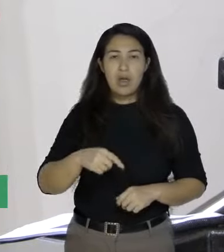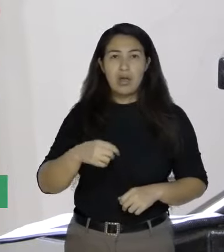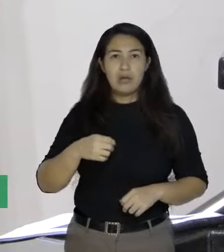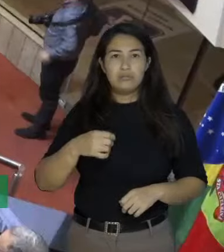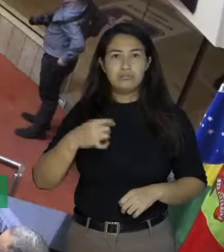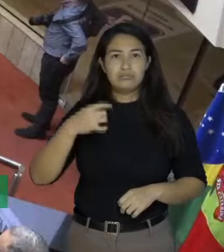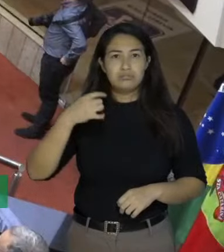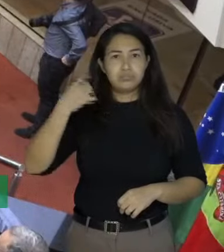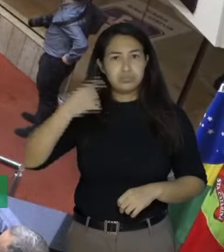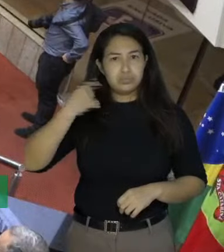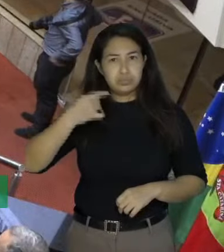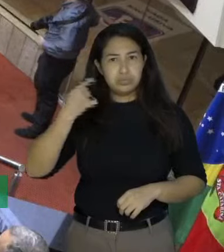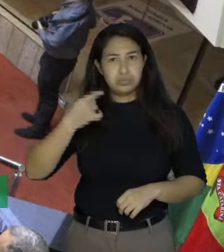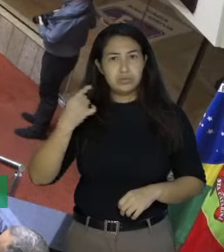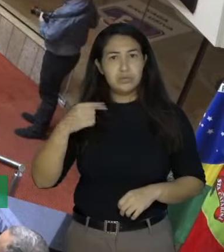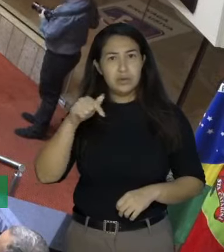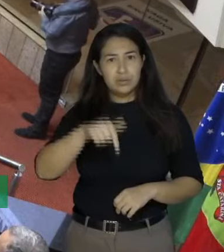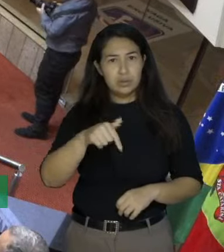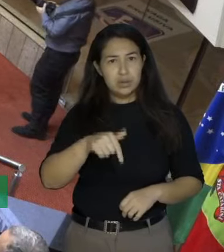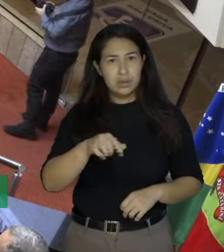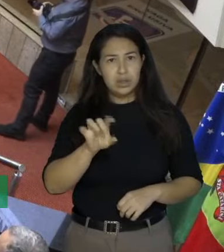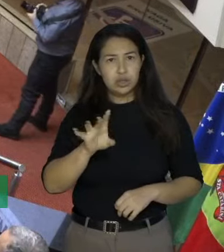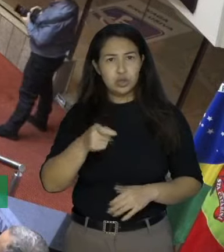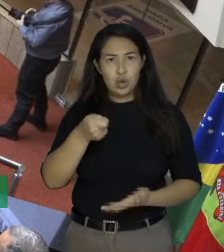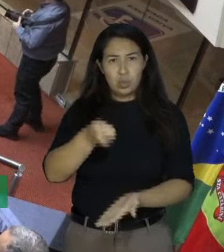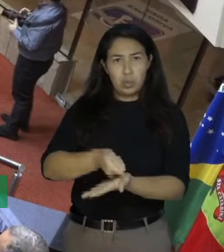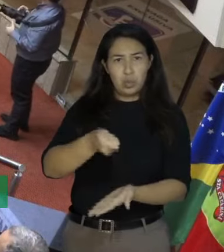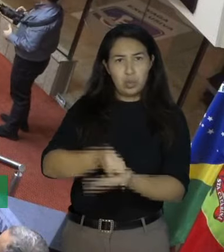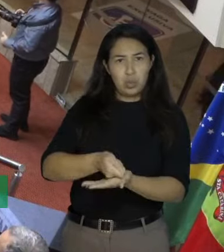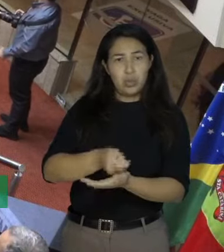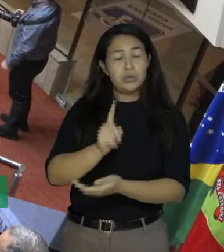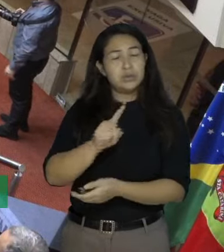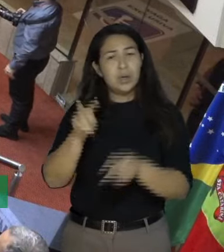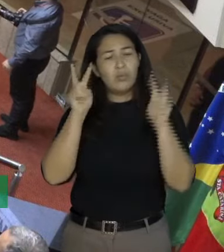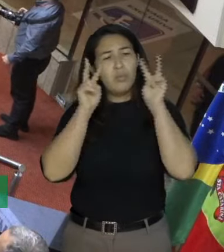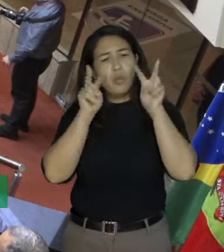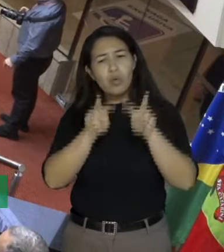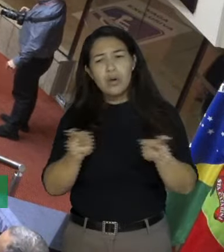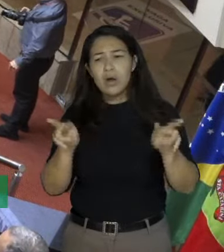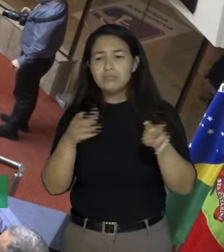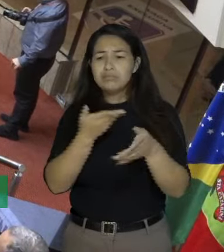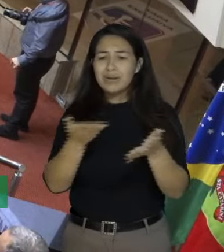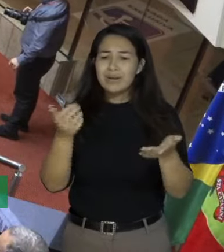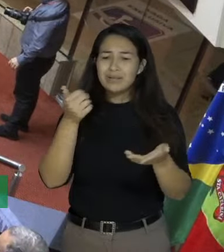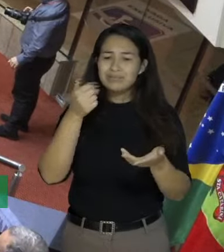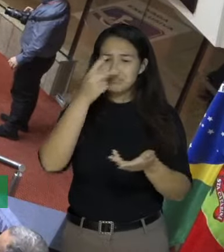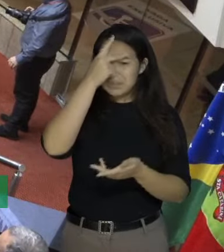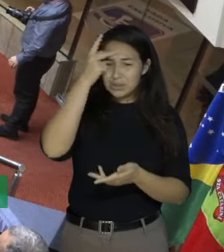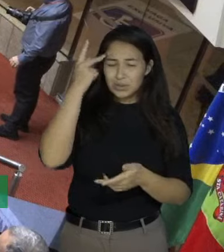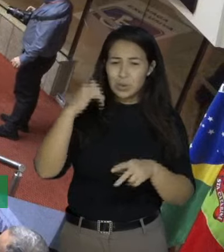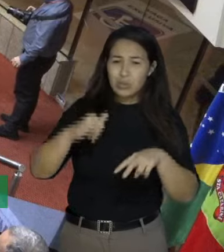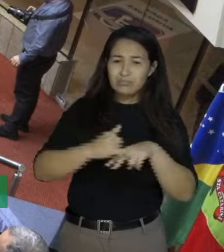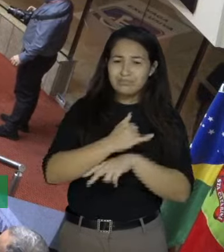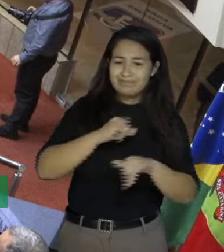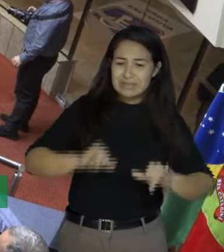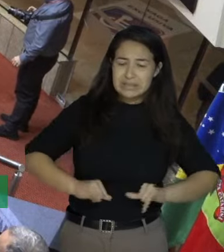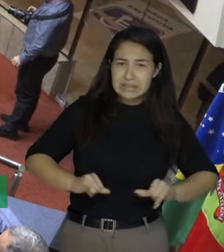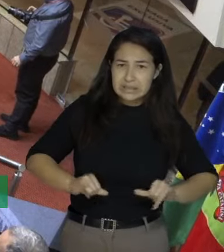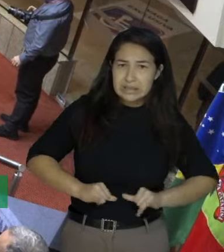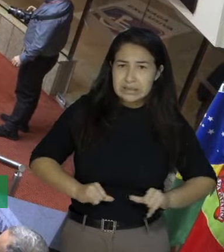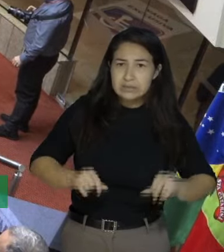do Júri do nosso estado não só de punir Mas também de ter um olhar para as vítimas um olhar especializado e